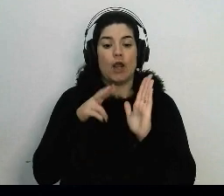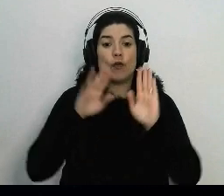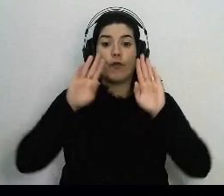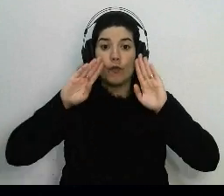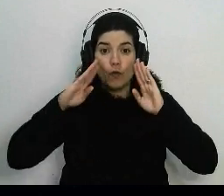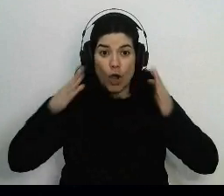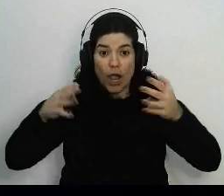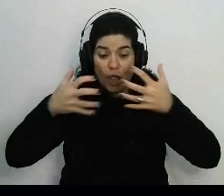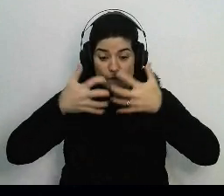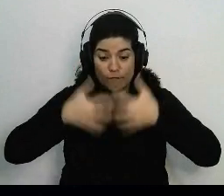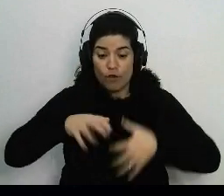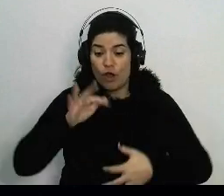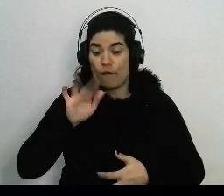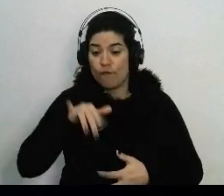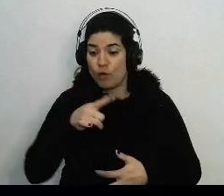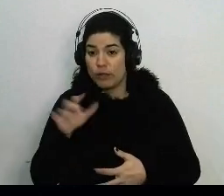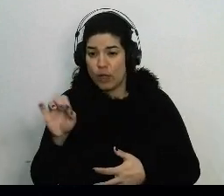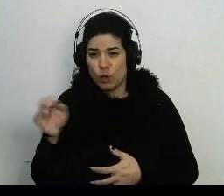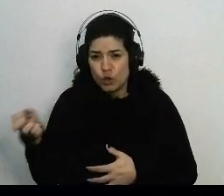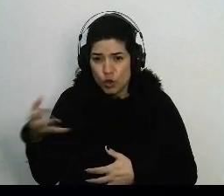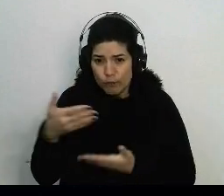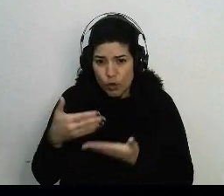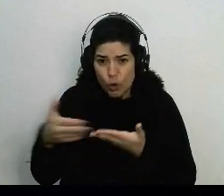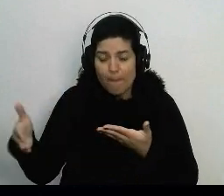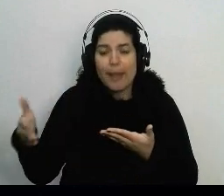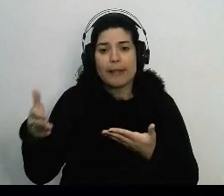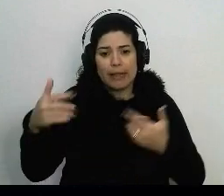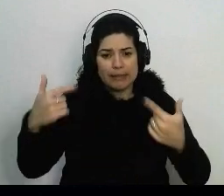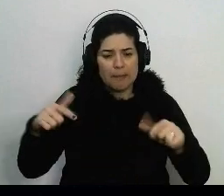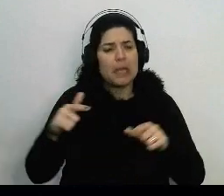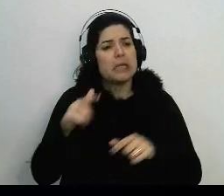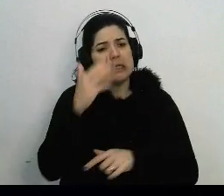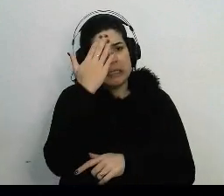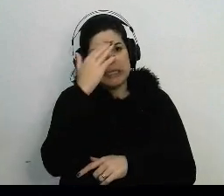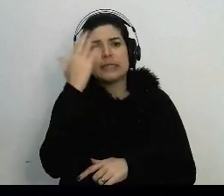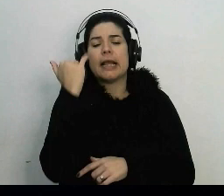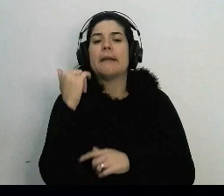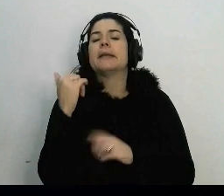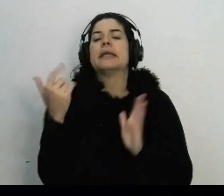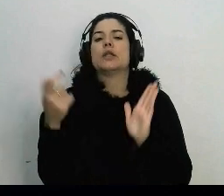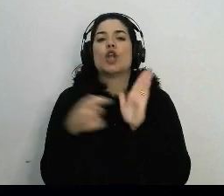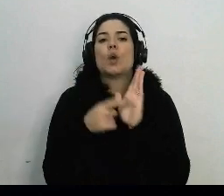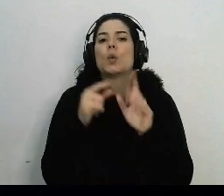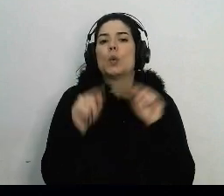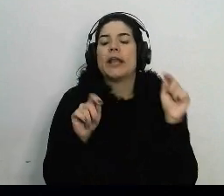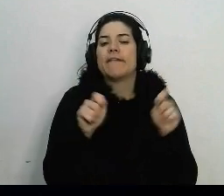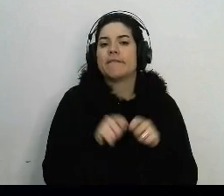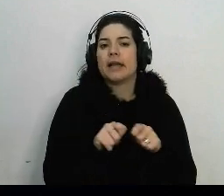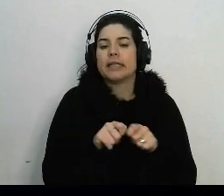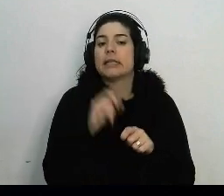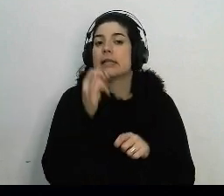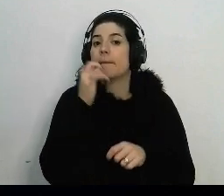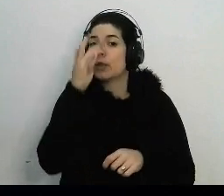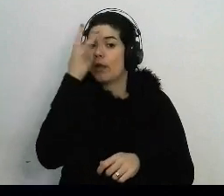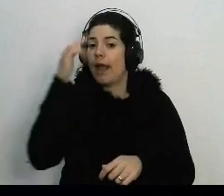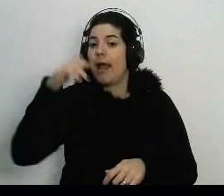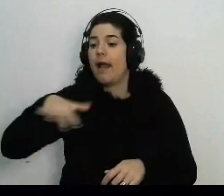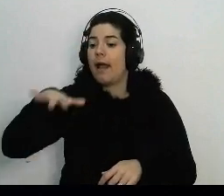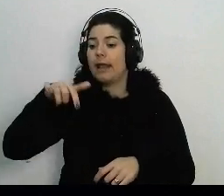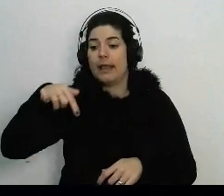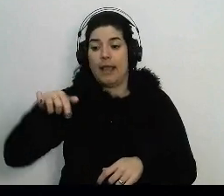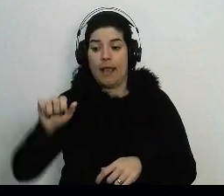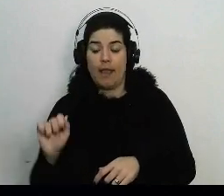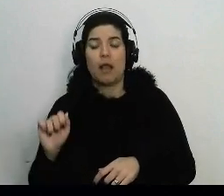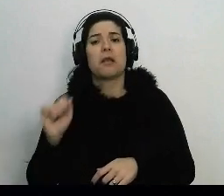chega novo no time vai entender o que o software faz. Pensa que se eu passar um relatório desse para uma pessoa, por exemplo, de QA, ela vai olhar aquele relatório e, o pessoal